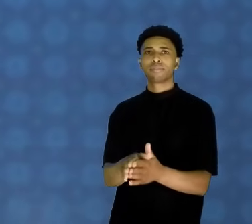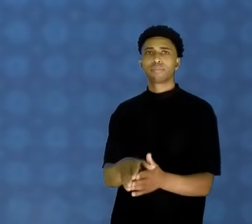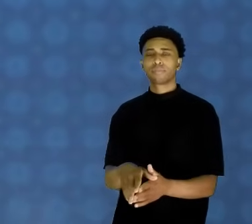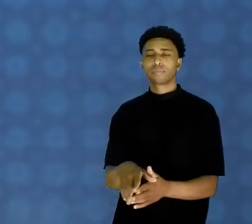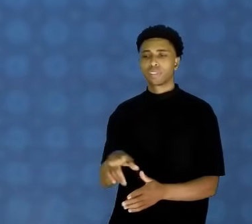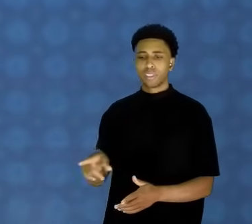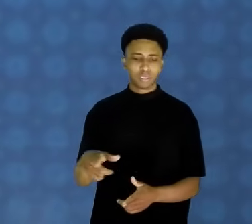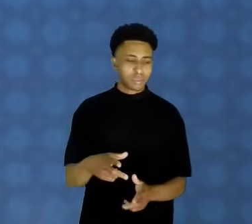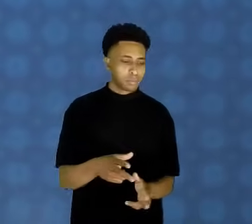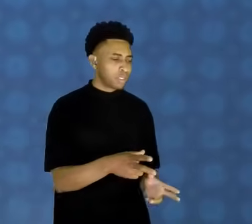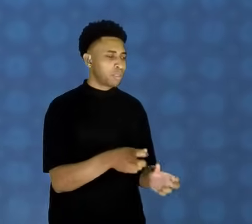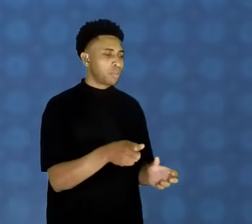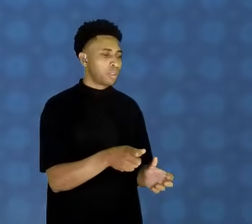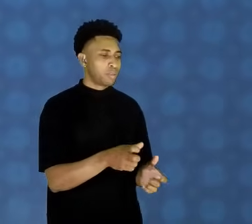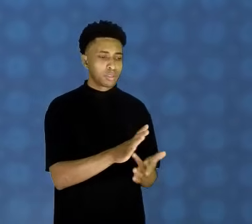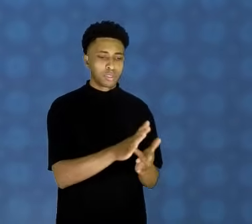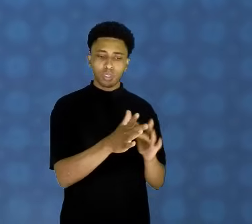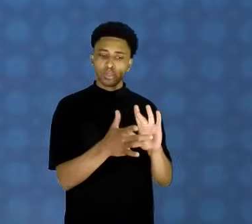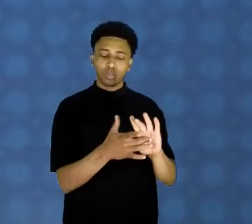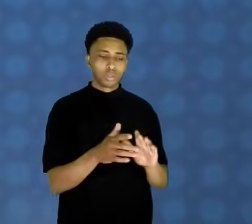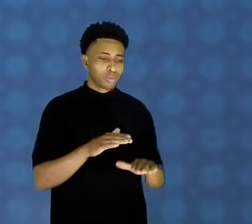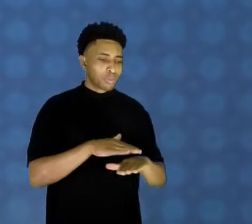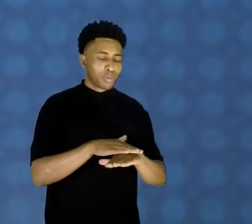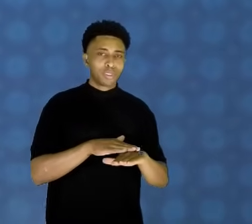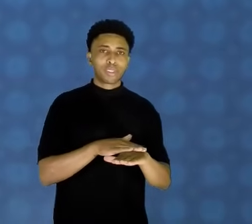queria papo com ela.